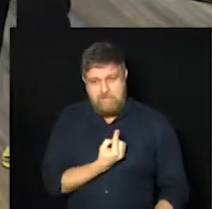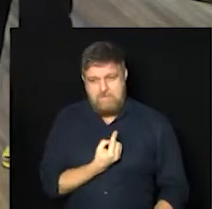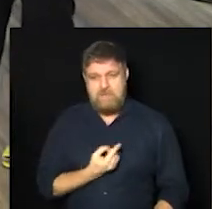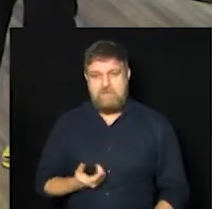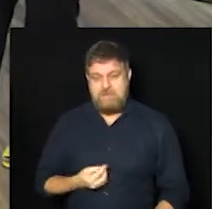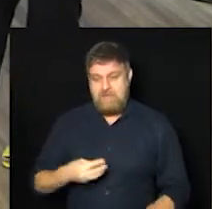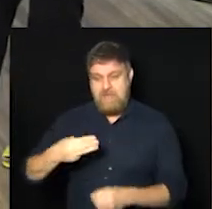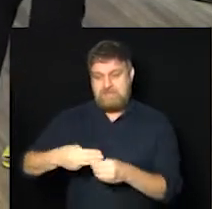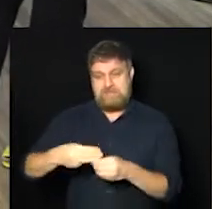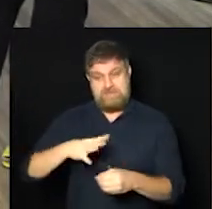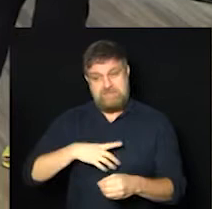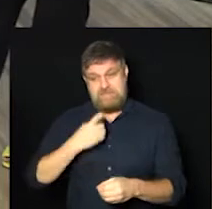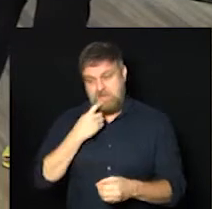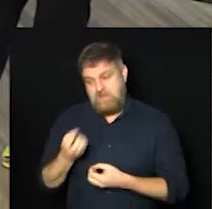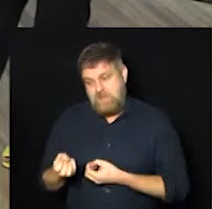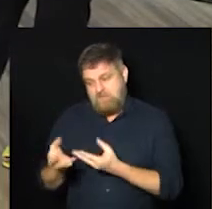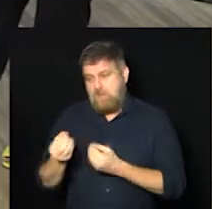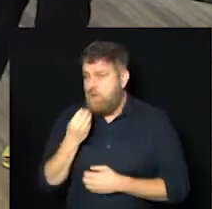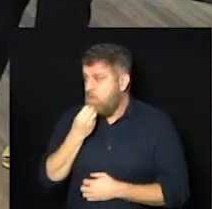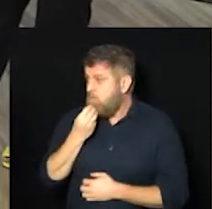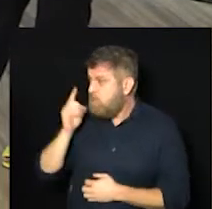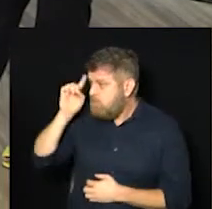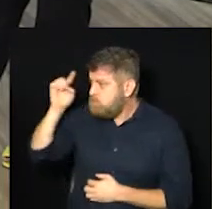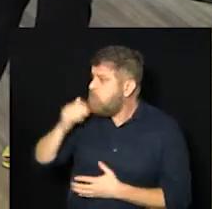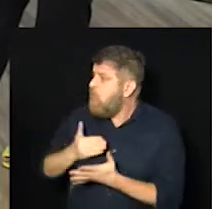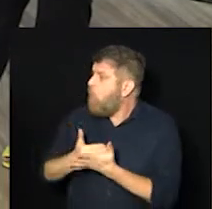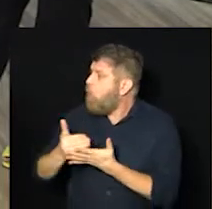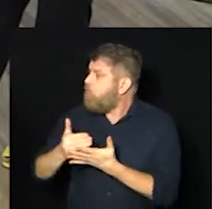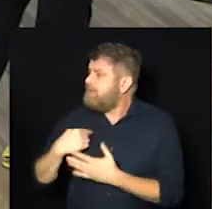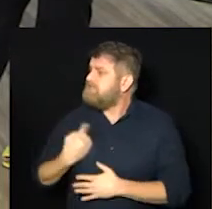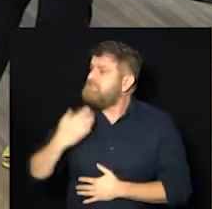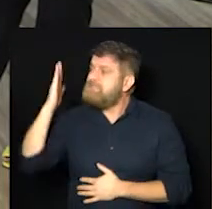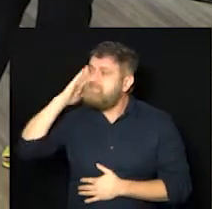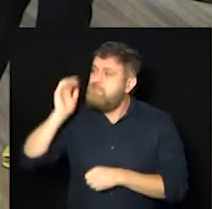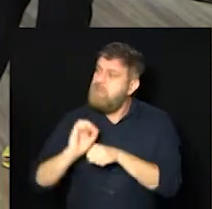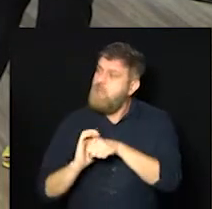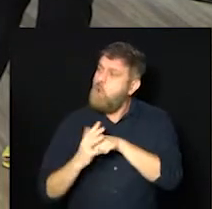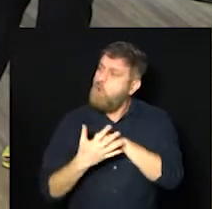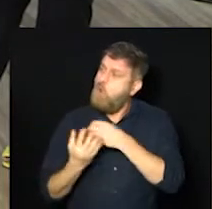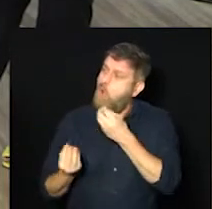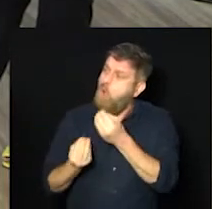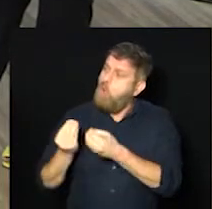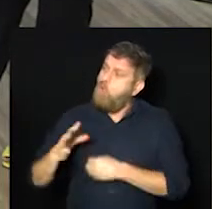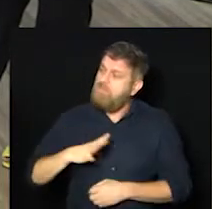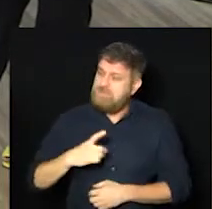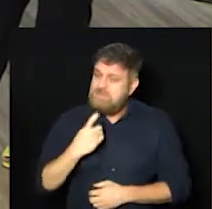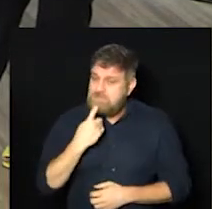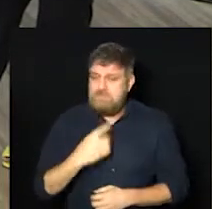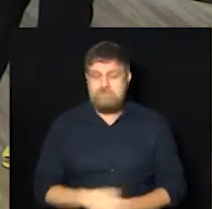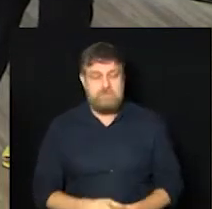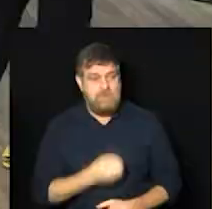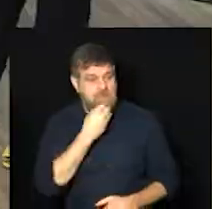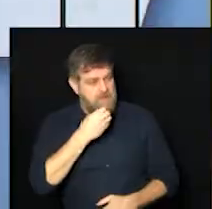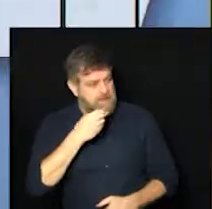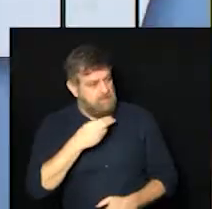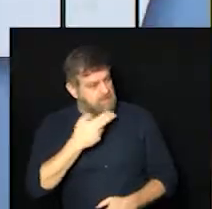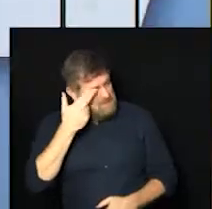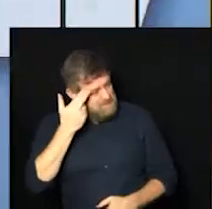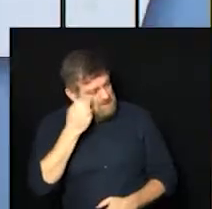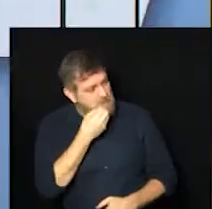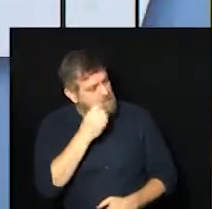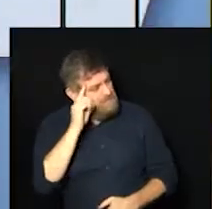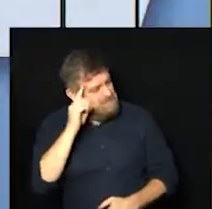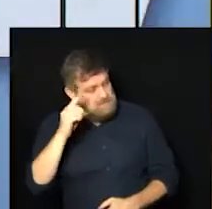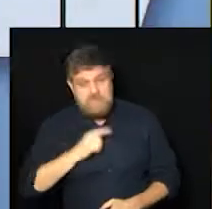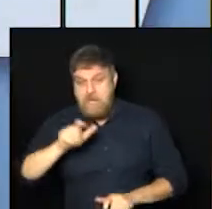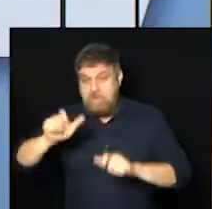da metrópole. Bom dia, Mina, e você vai começar atualizando os casos da Covid-19 aqui na cidade, né? Bom dia, Gabriel, bom dia você que